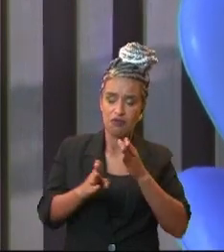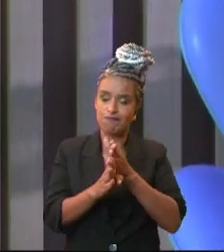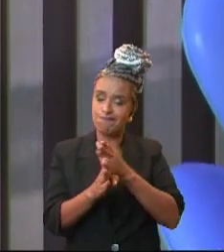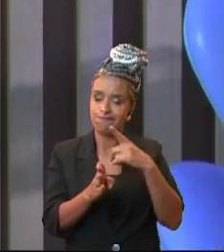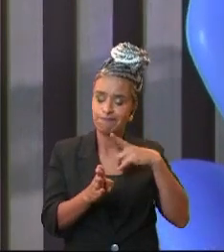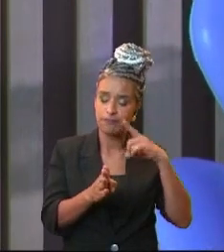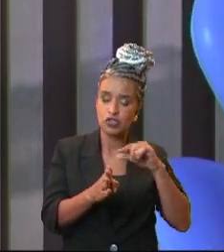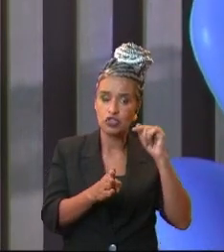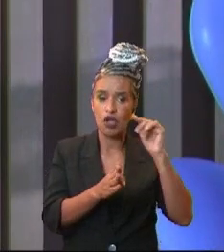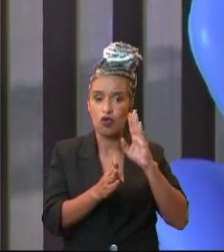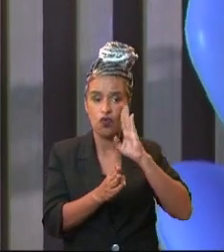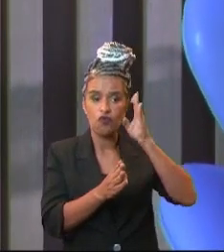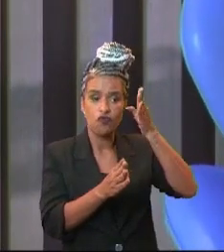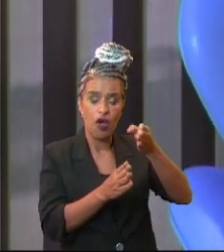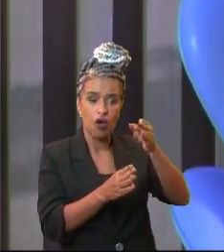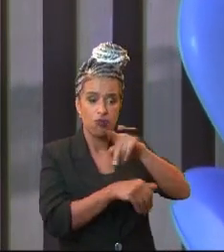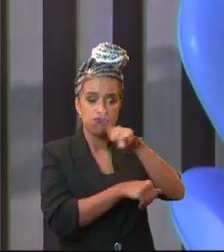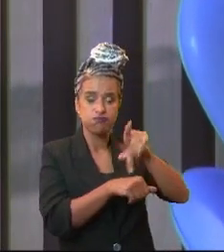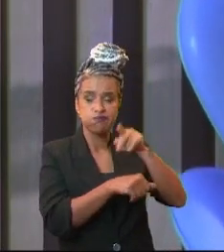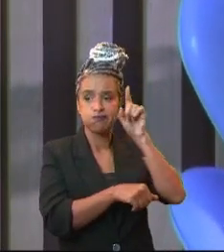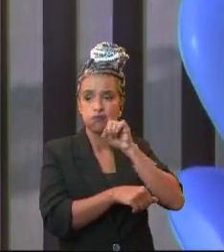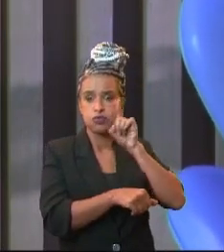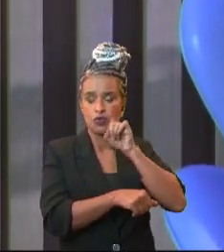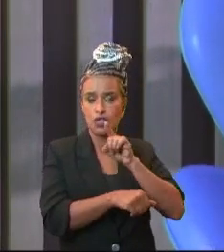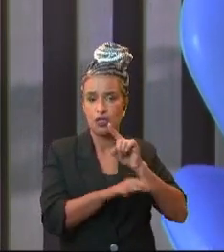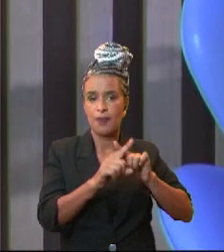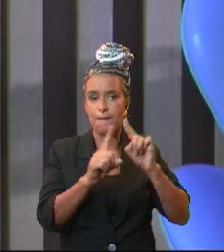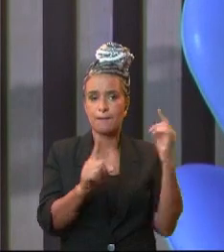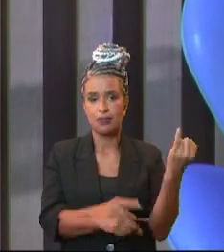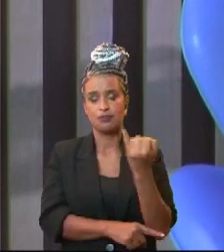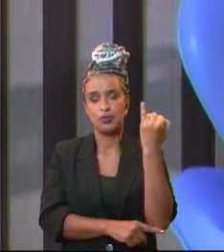transatlântica, não apenas dos Estados Unidos, é muito importante. Do ponto de vista